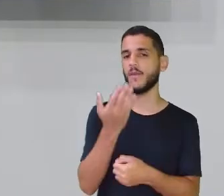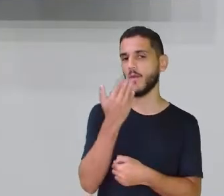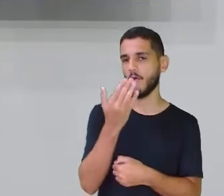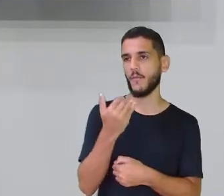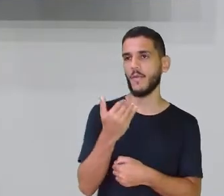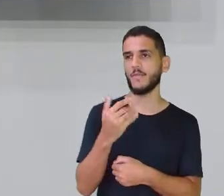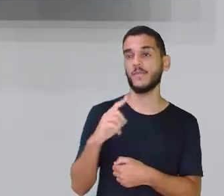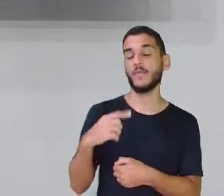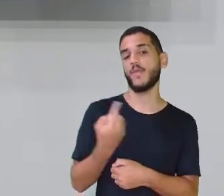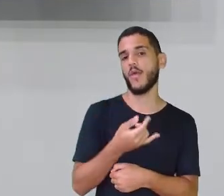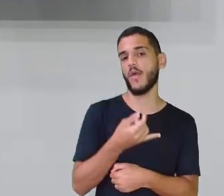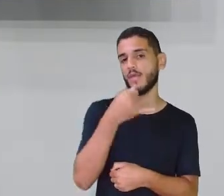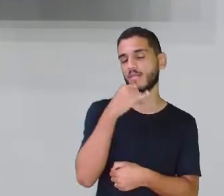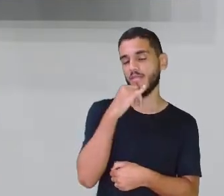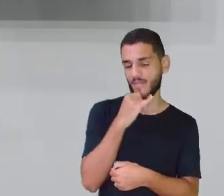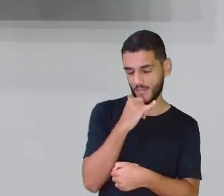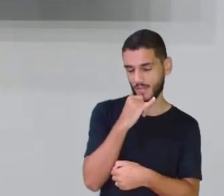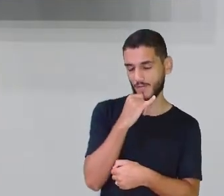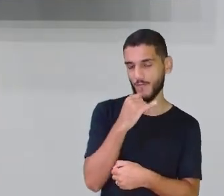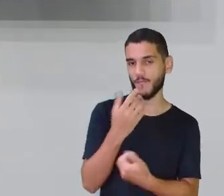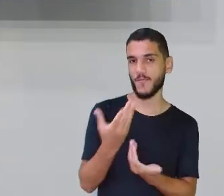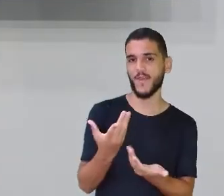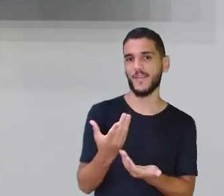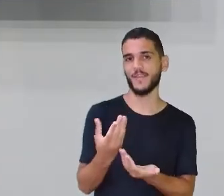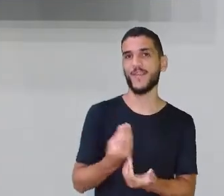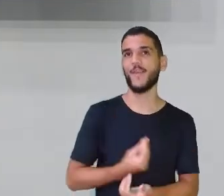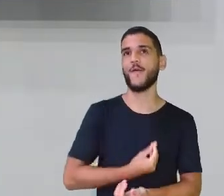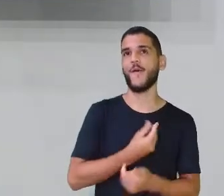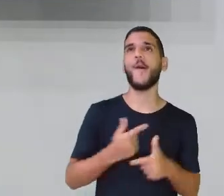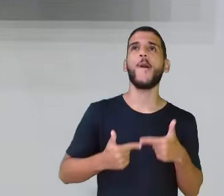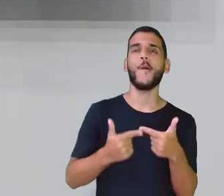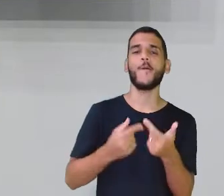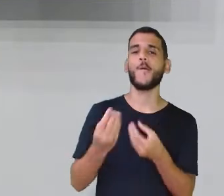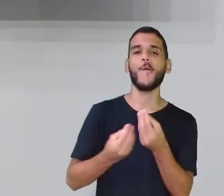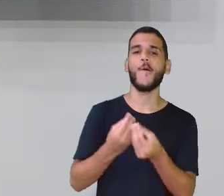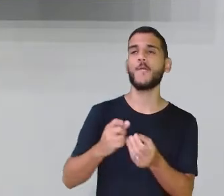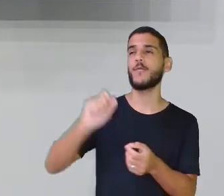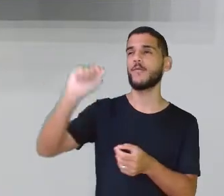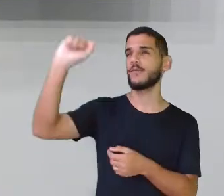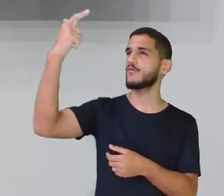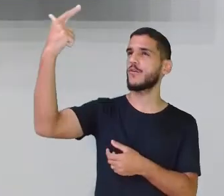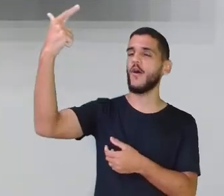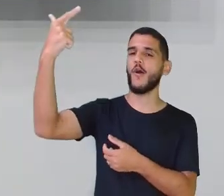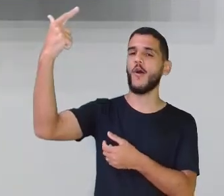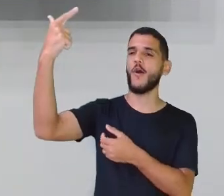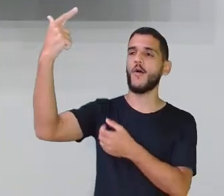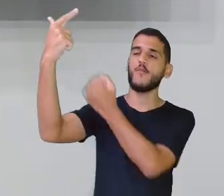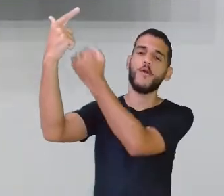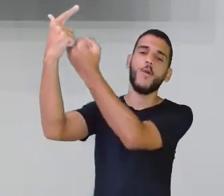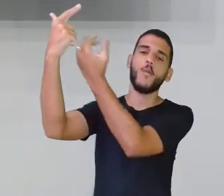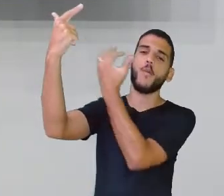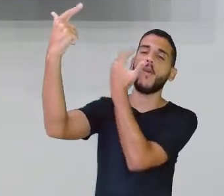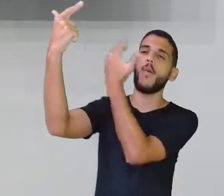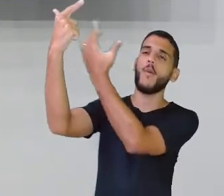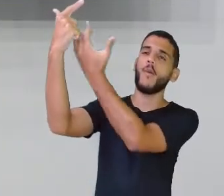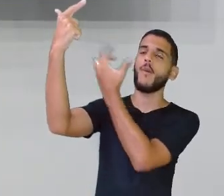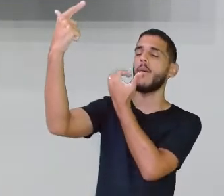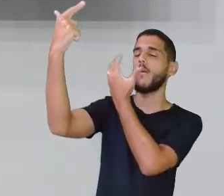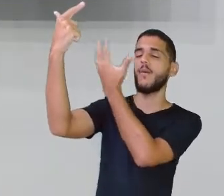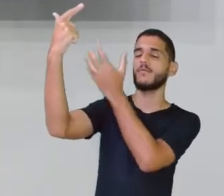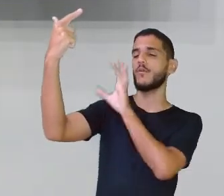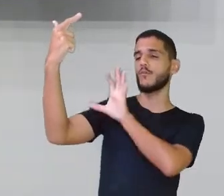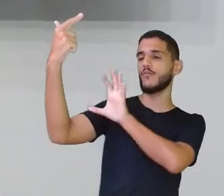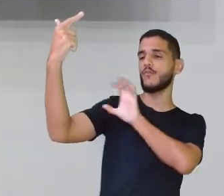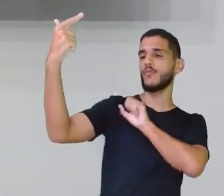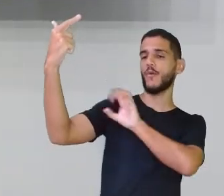infelizmente, não vive de luz. Meu sonho, professora Mauricéia, chegar assim, ó, debaixo do sol e ai, me alimente.